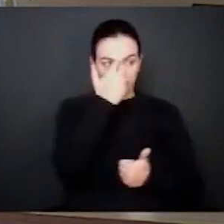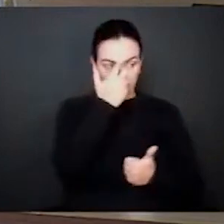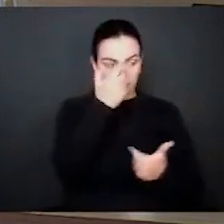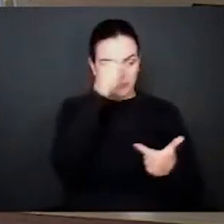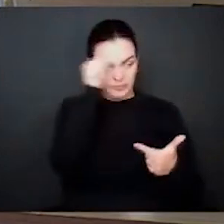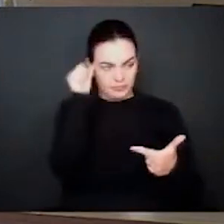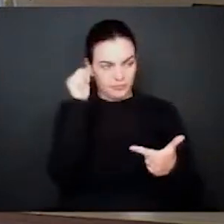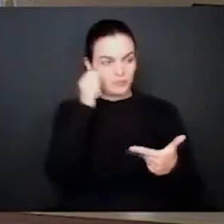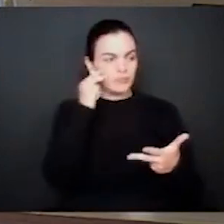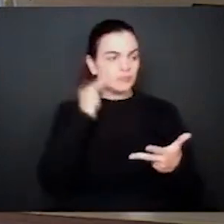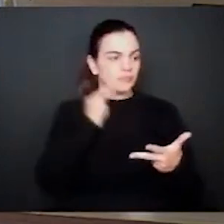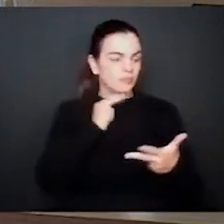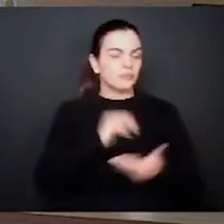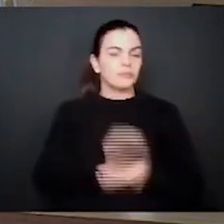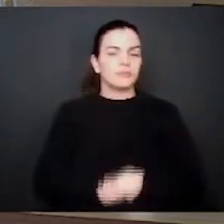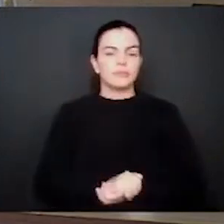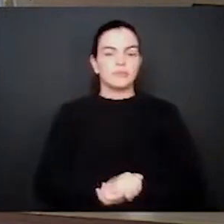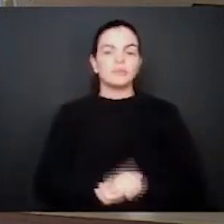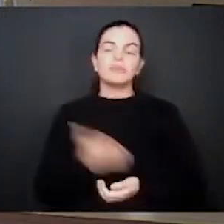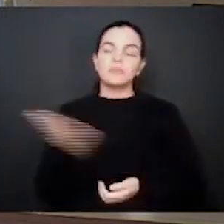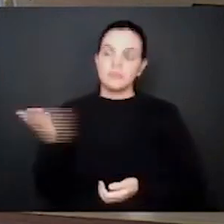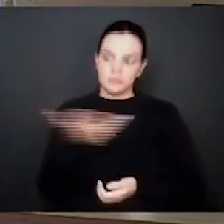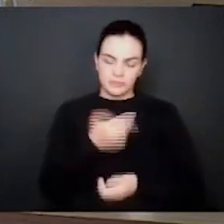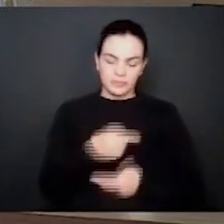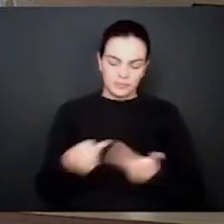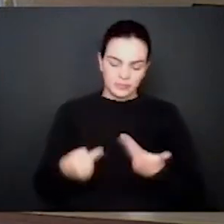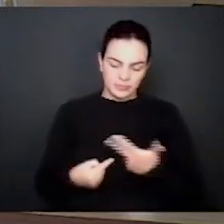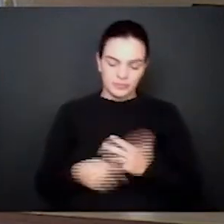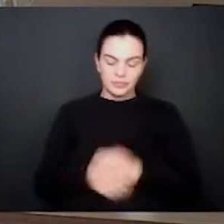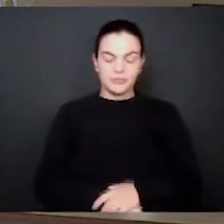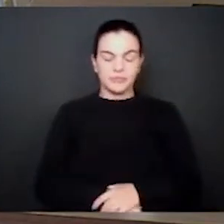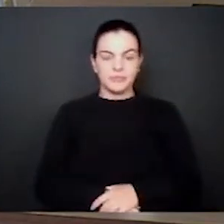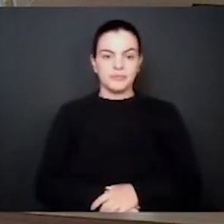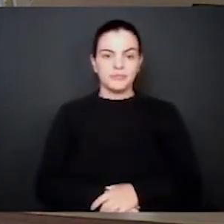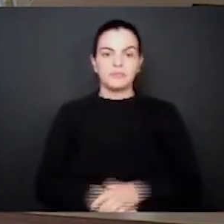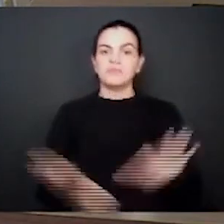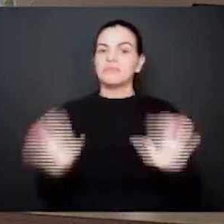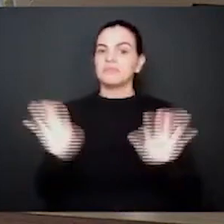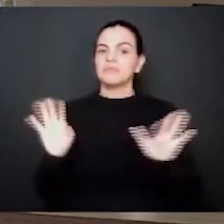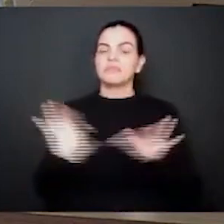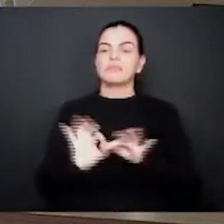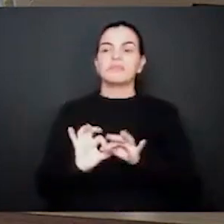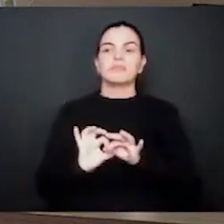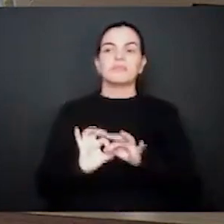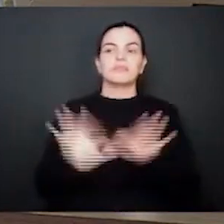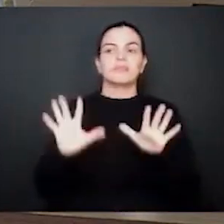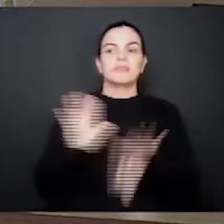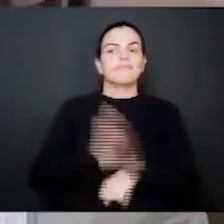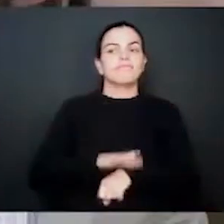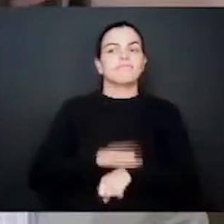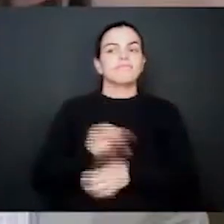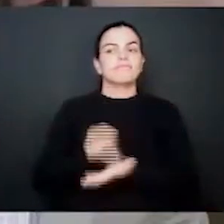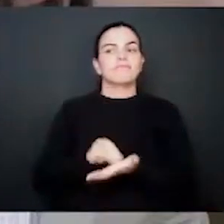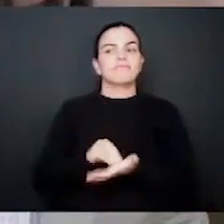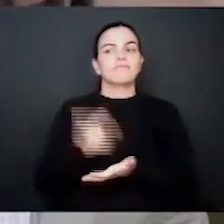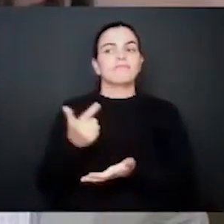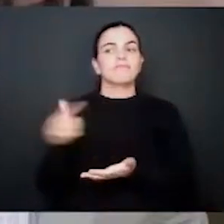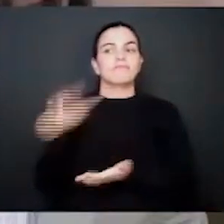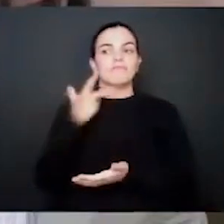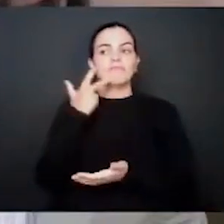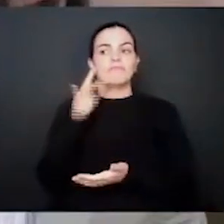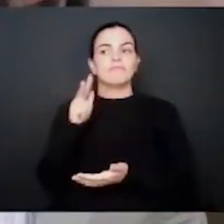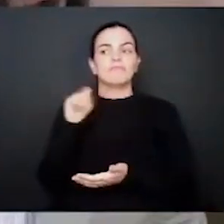Barbosa. Pela ordem, então, vereador Rodrigo Braga Reis. Eu vou abrir mão, porque não temos mais muito tempo, vou deixar os outros falarem, porque eu pedi para